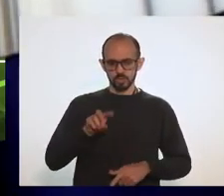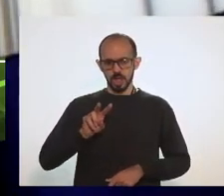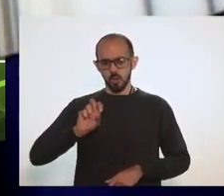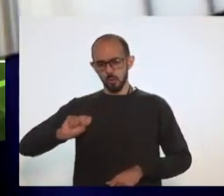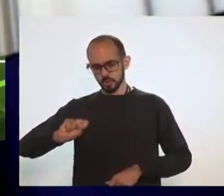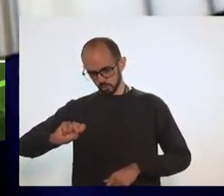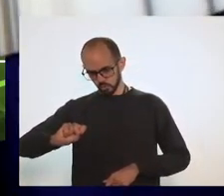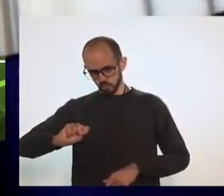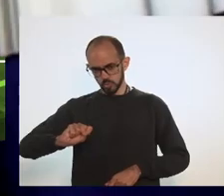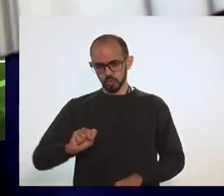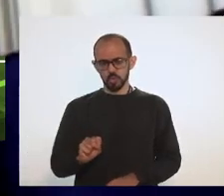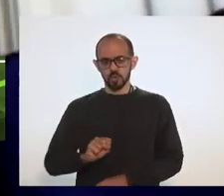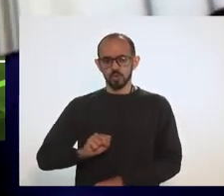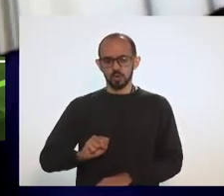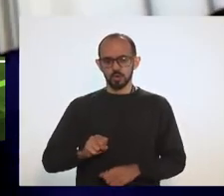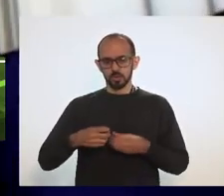número